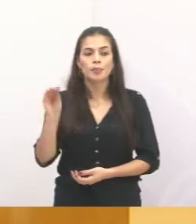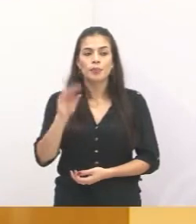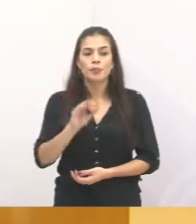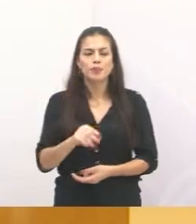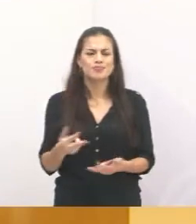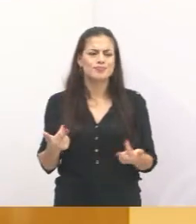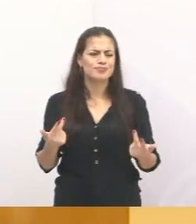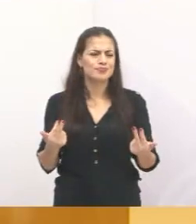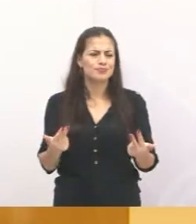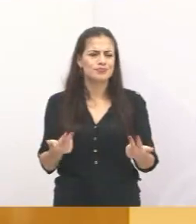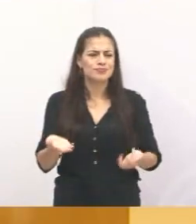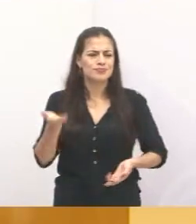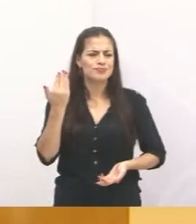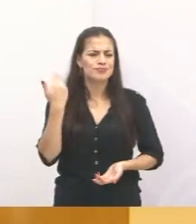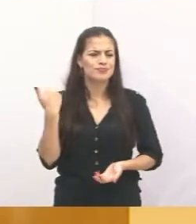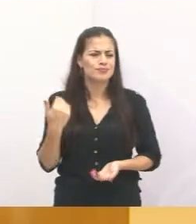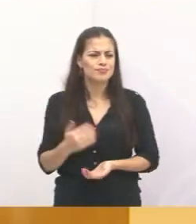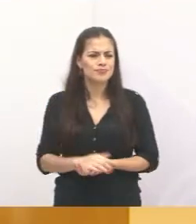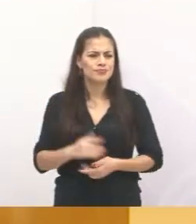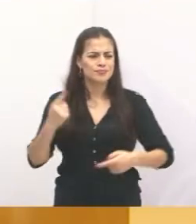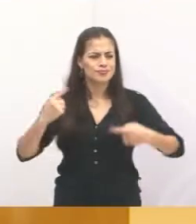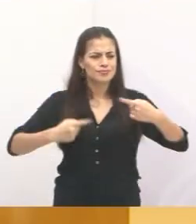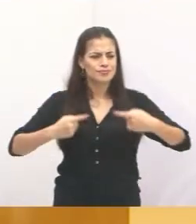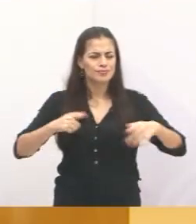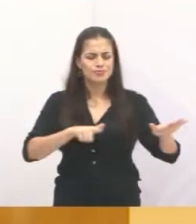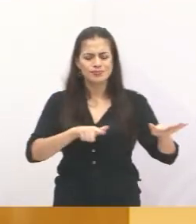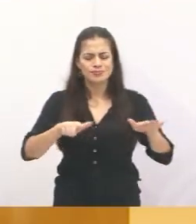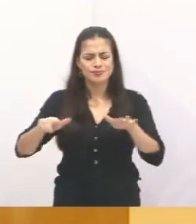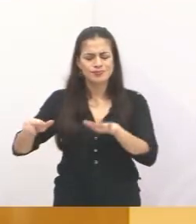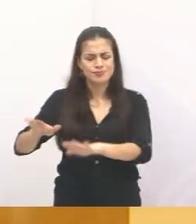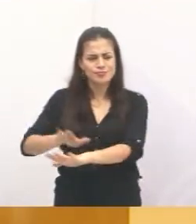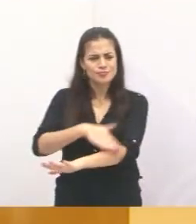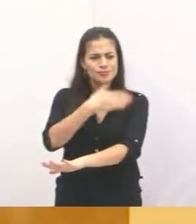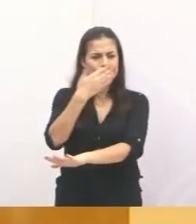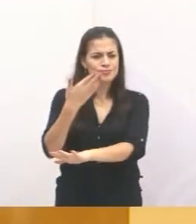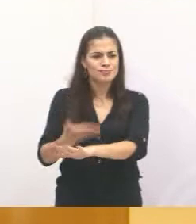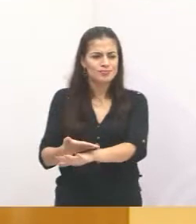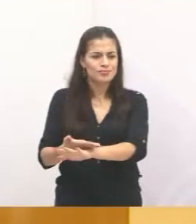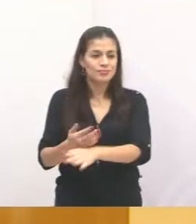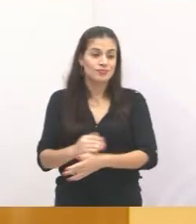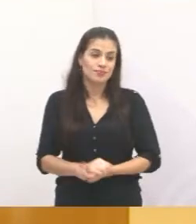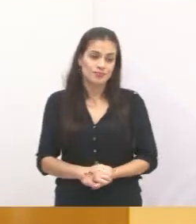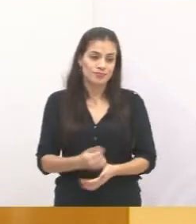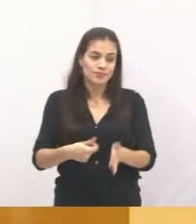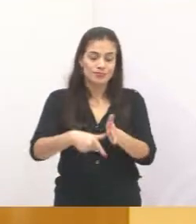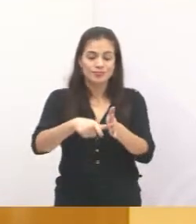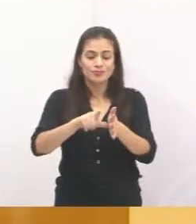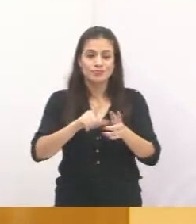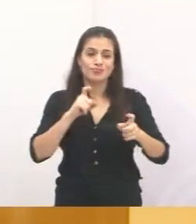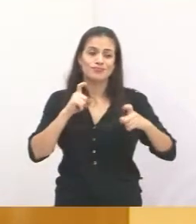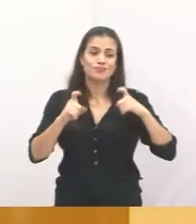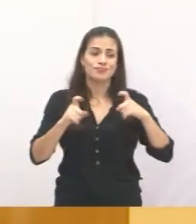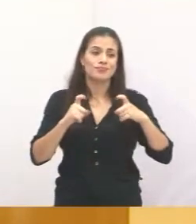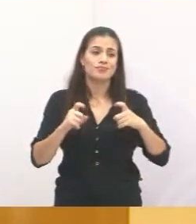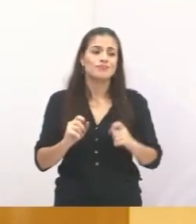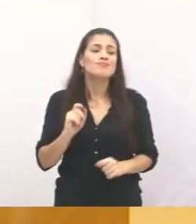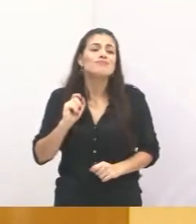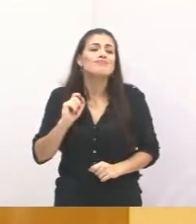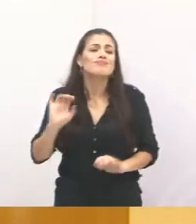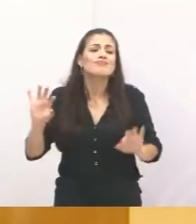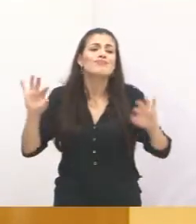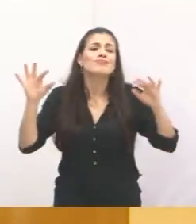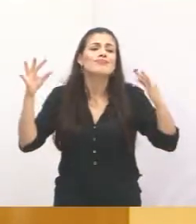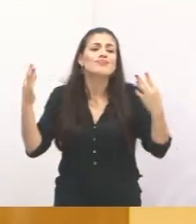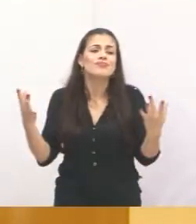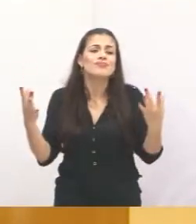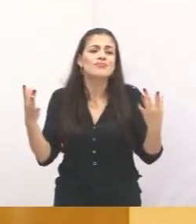mesma coisa que discutimos durante a semana antes da sessão. Mas daí o que vai acontecer? Eu